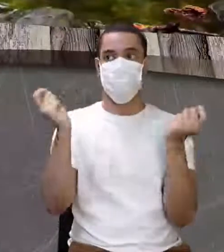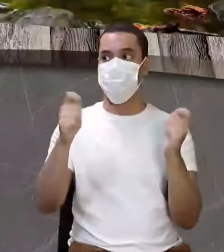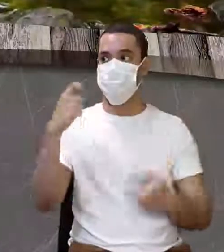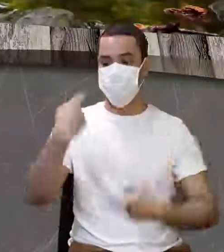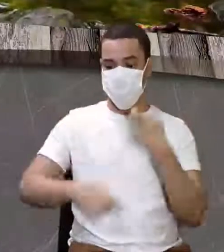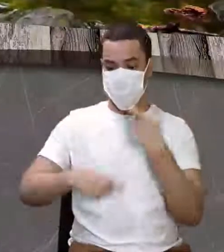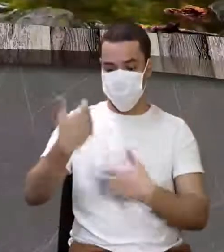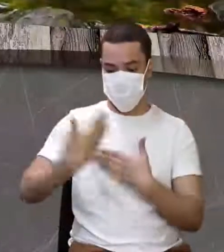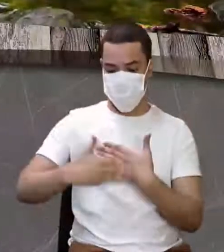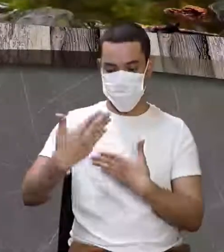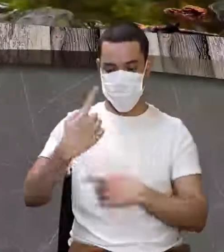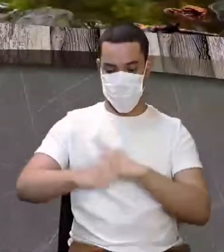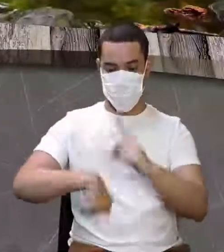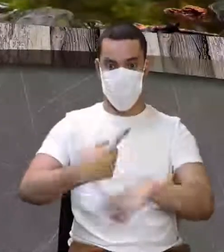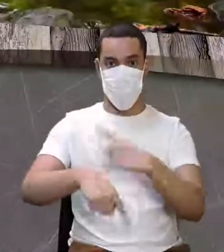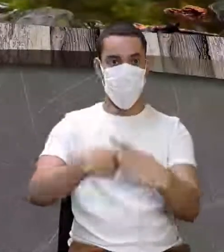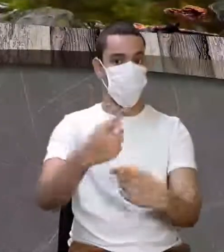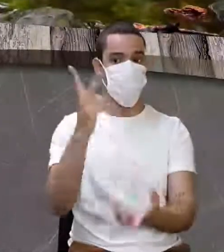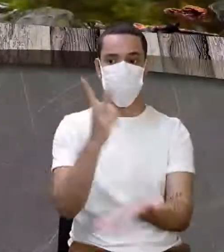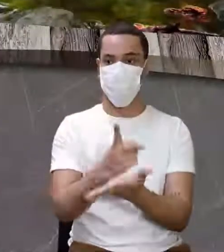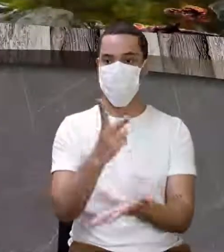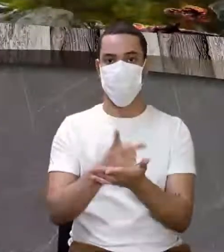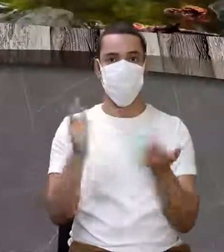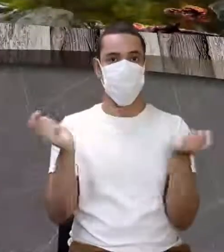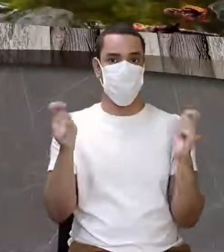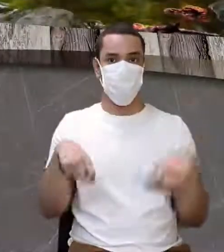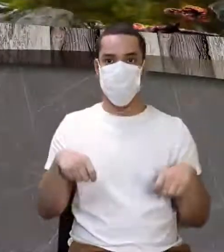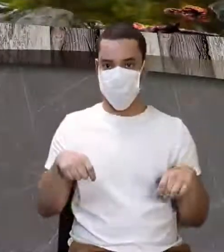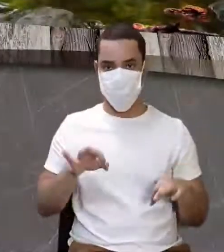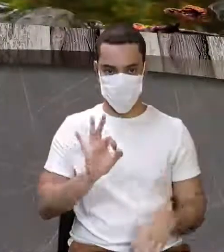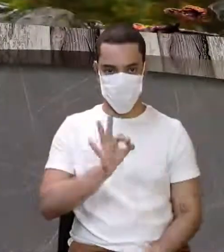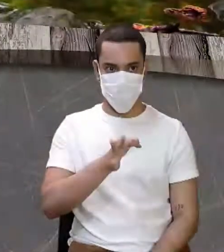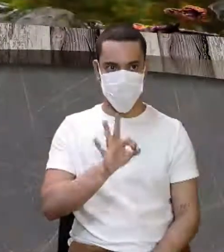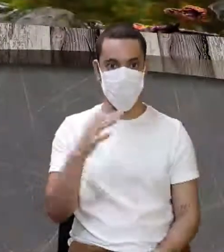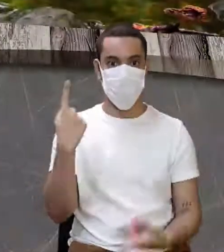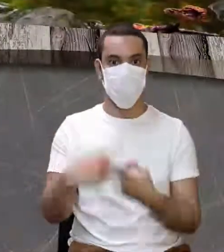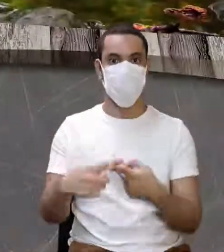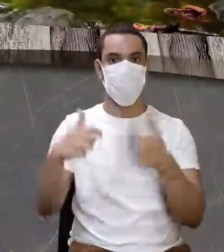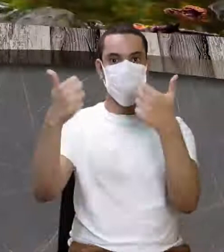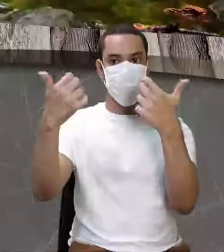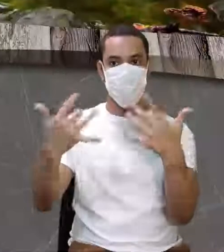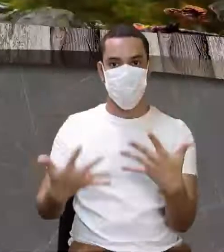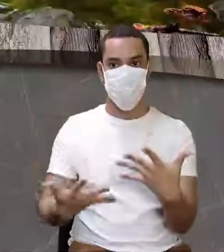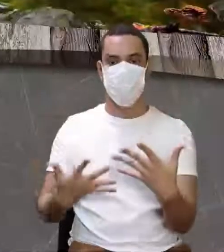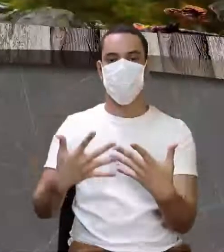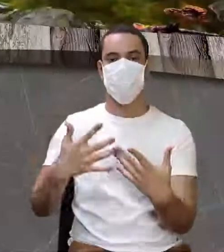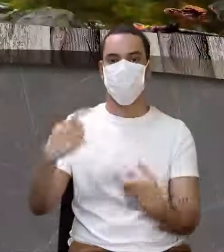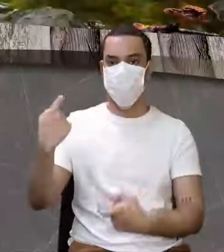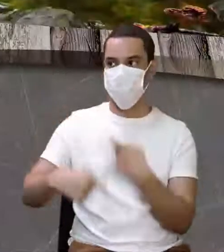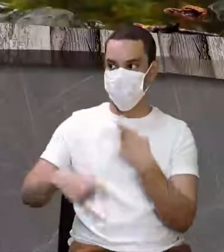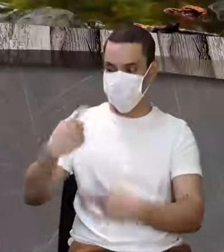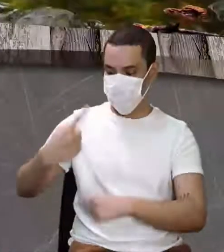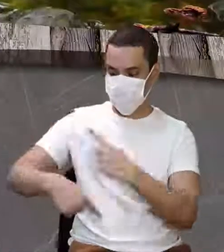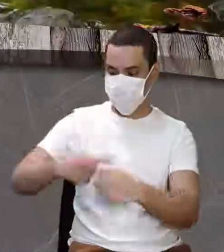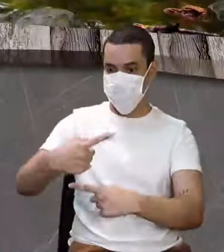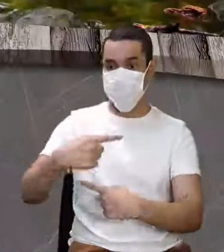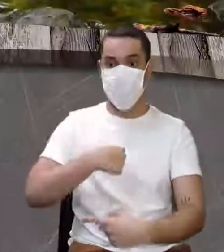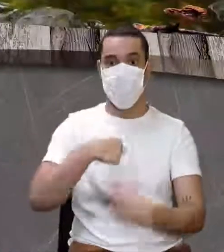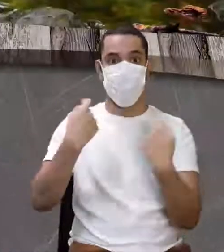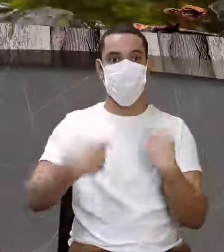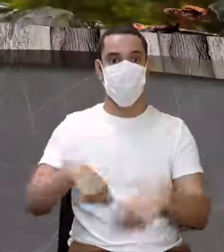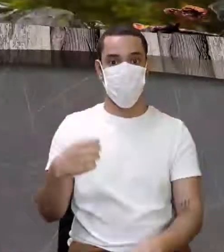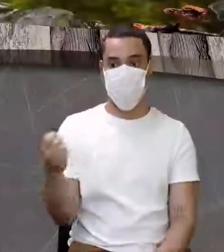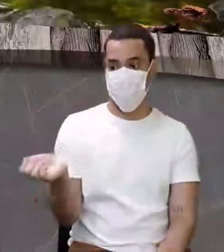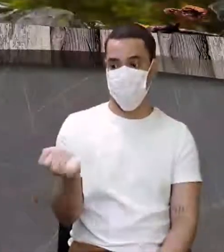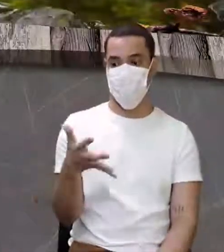reprodutivamente ativas, férteis, certo? Quando a gente fala de reprodução, a gente precisa que esse